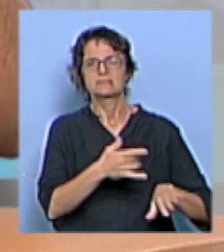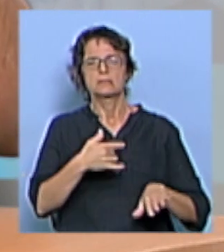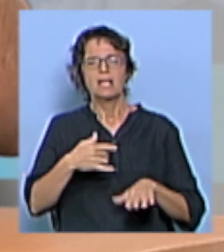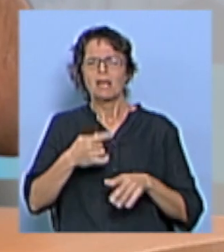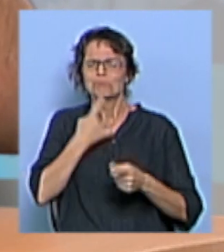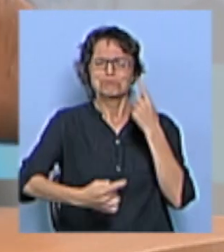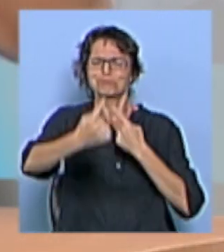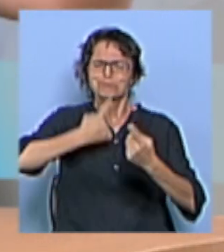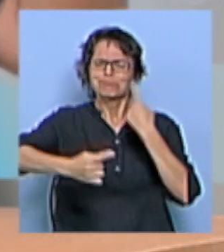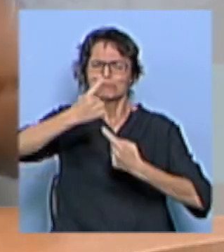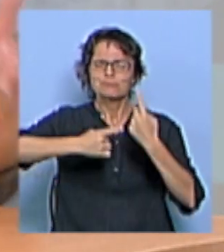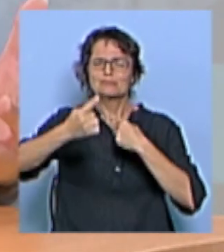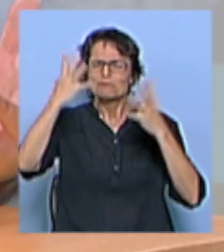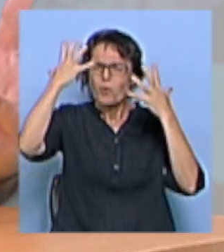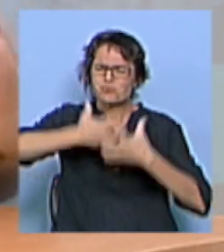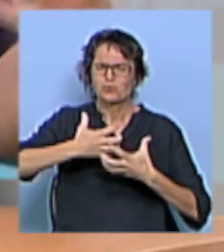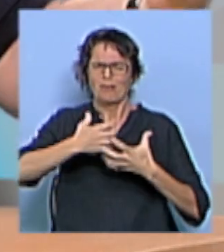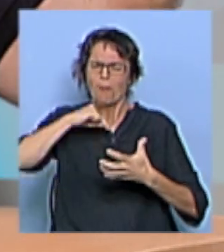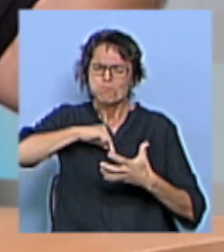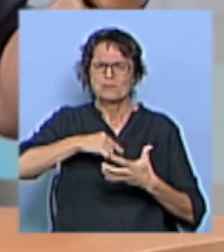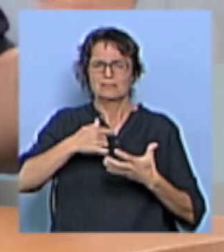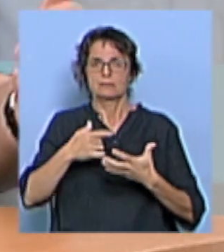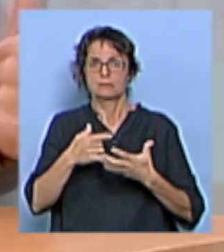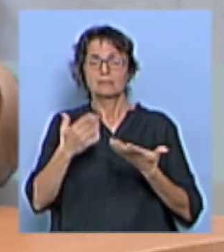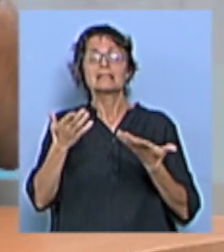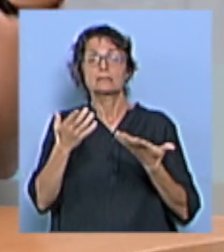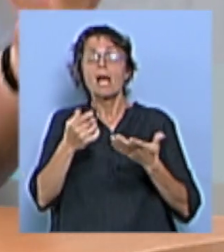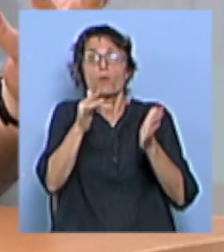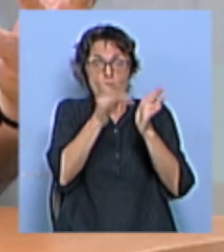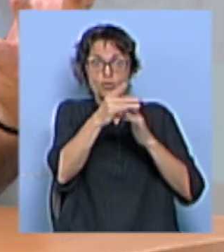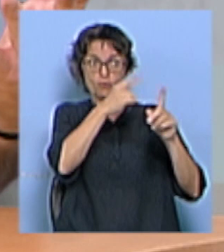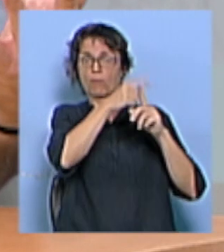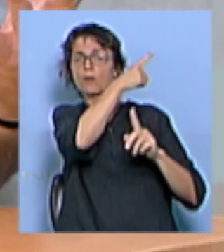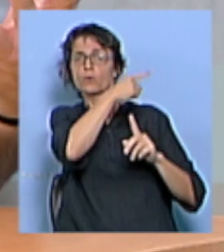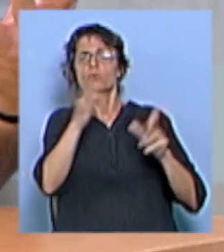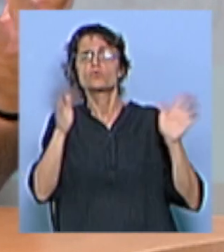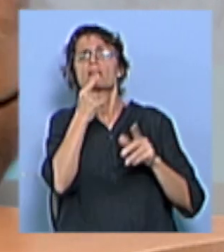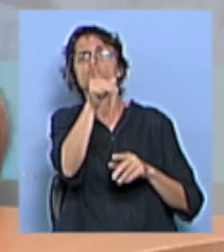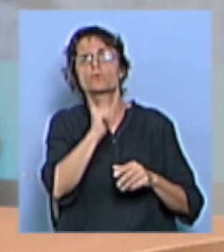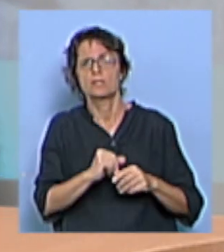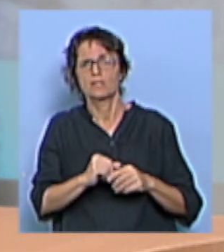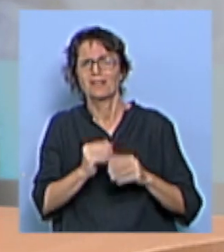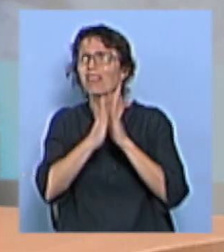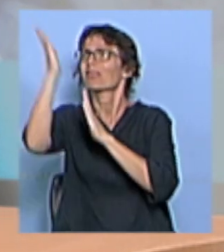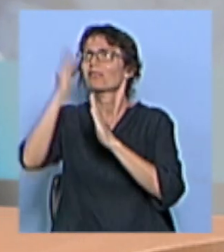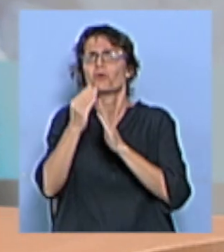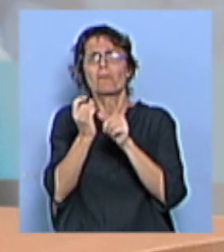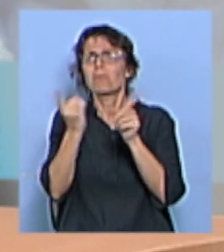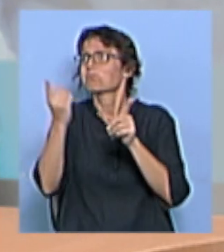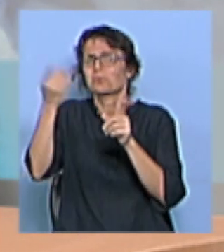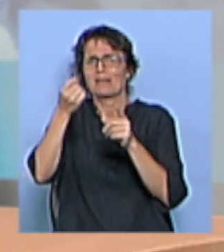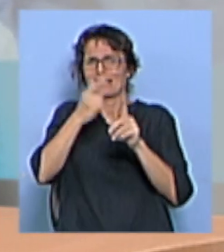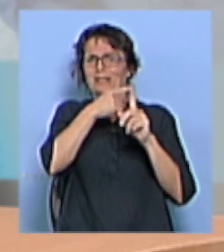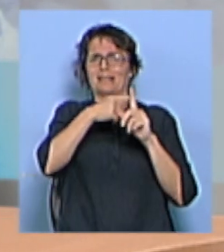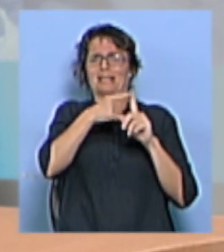A gente está nas trevas. Senhor, o próprio Jesus diz, meu Deus, porque me abandonaste? Desapareceste? Ora, paciência com Deus.